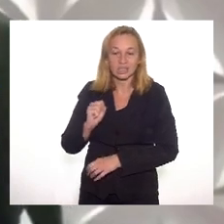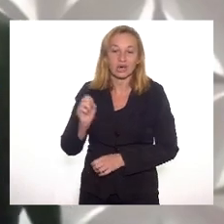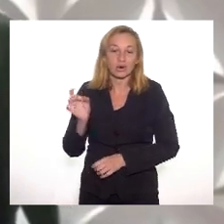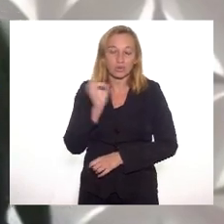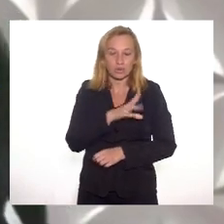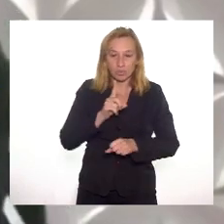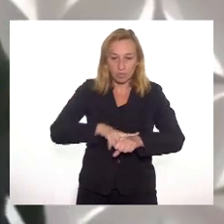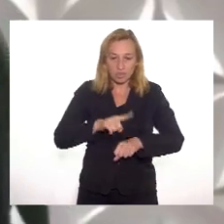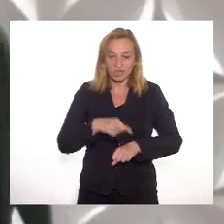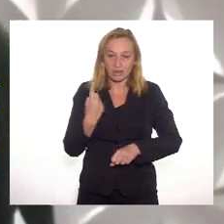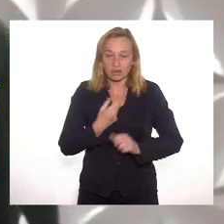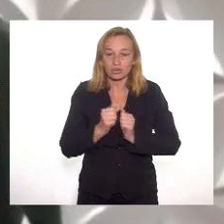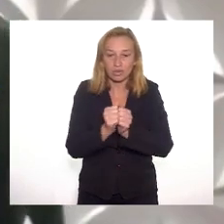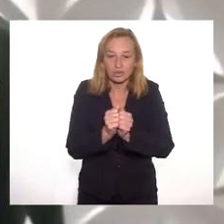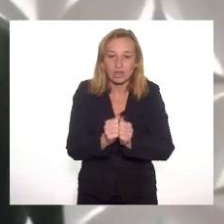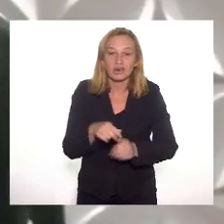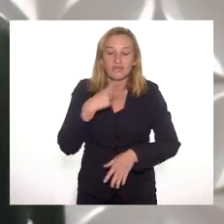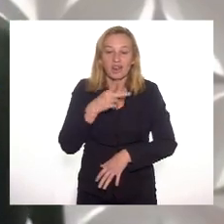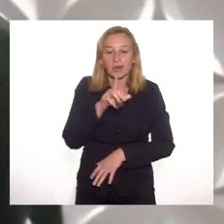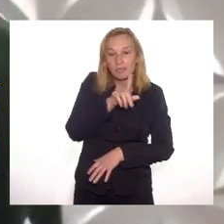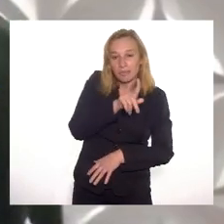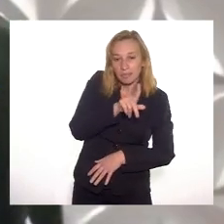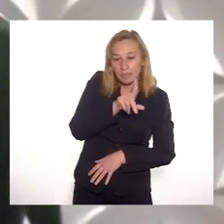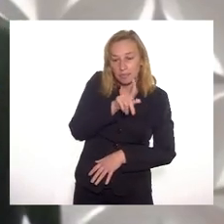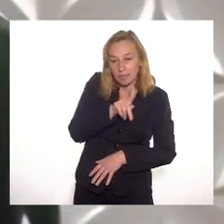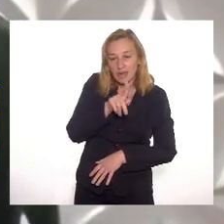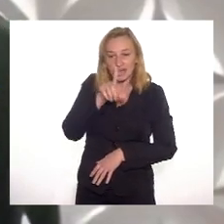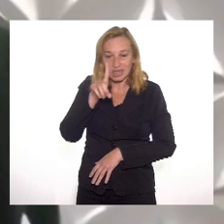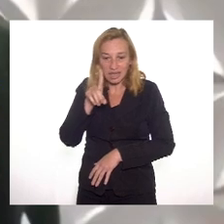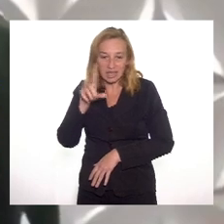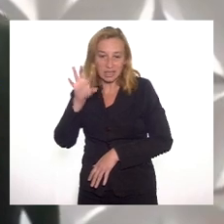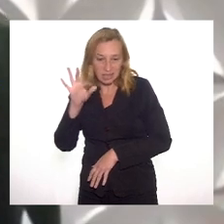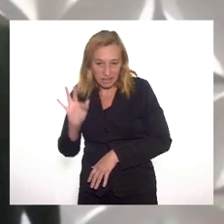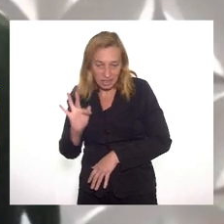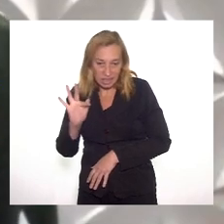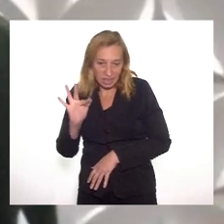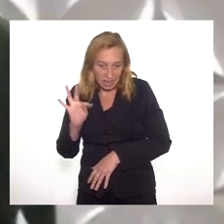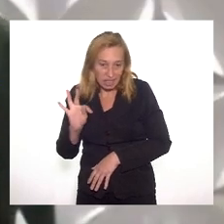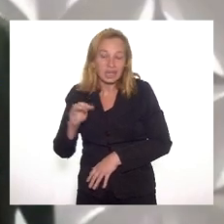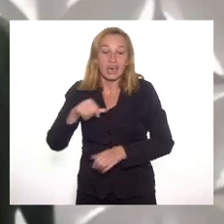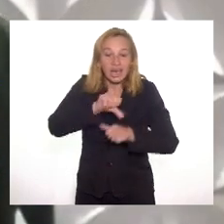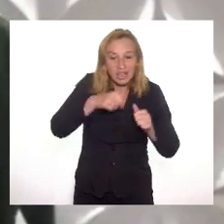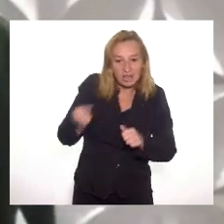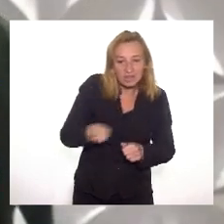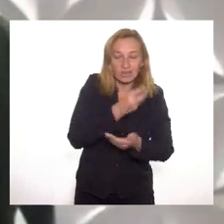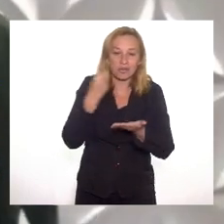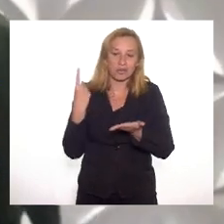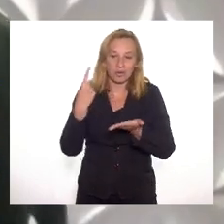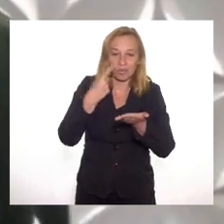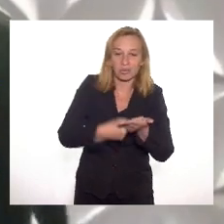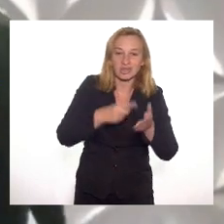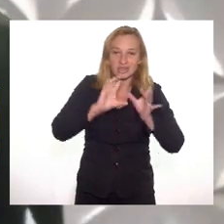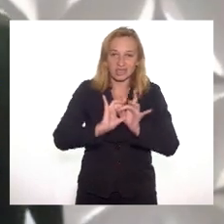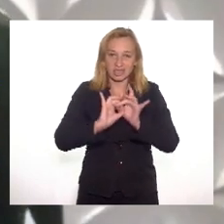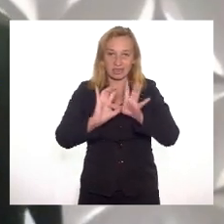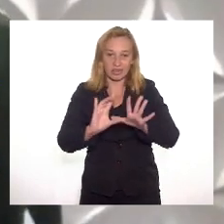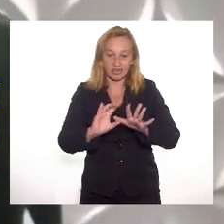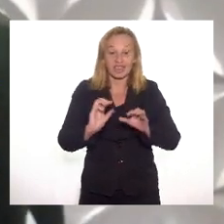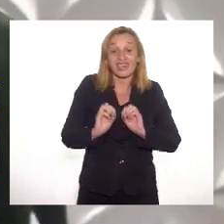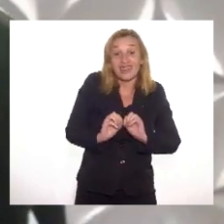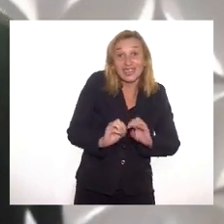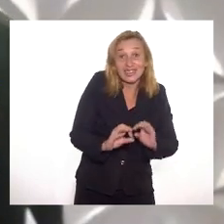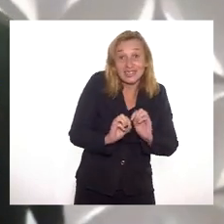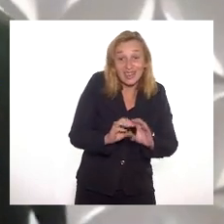Chico D'Angelo, e dizer que o PDT renova seu compromisso na construção de uma sociedade democrática, pela